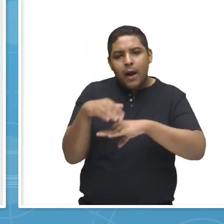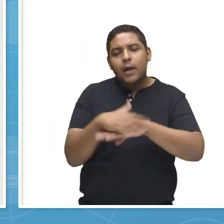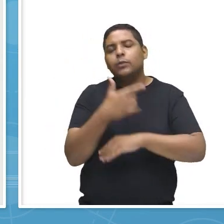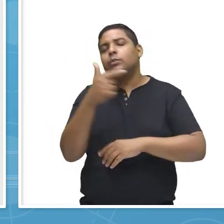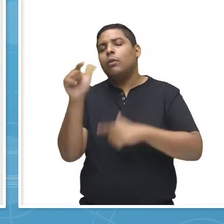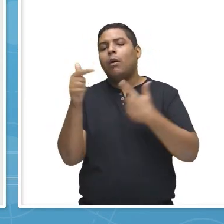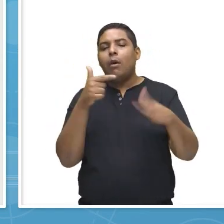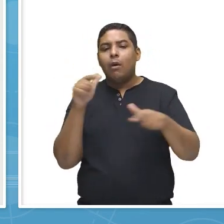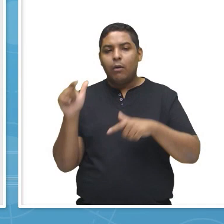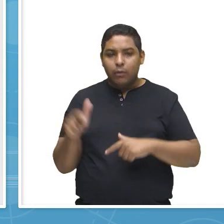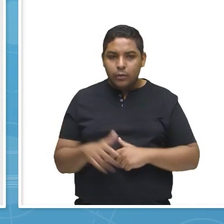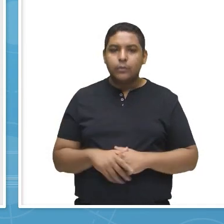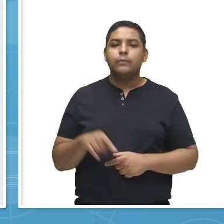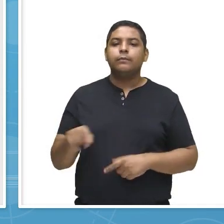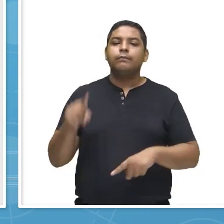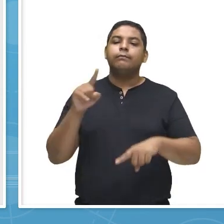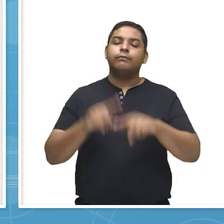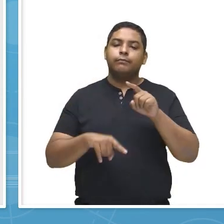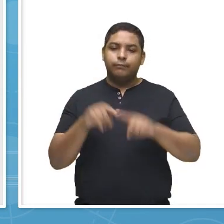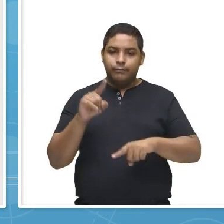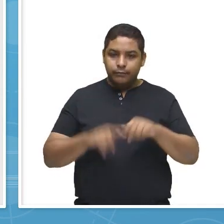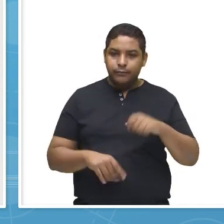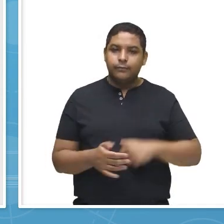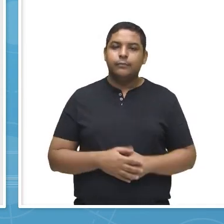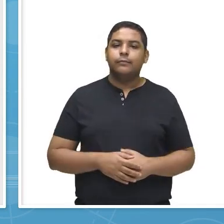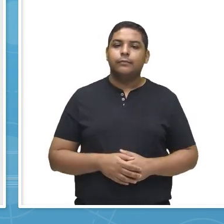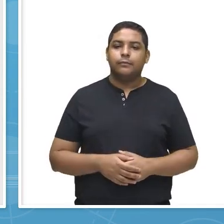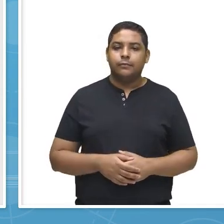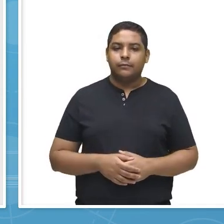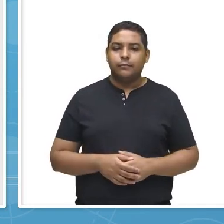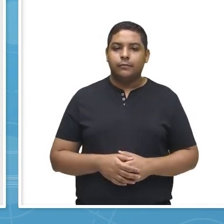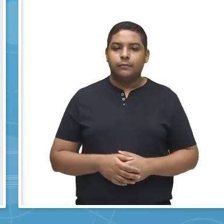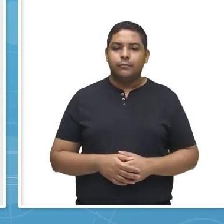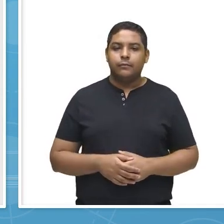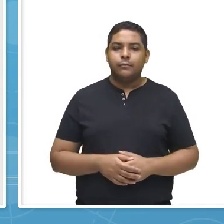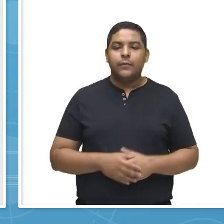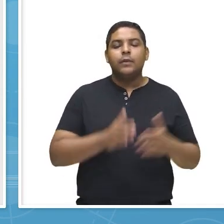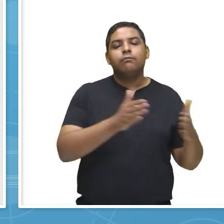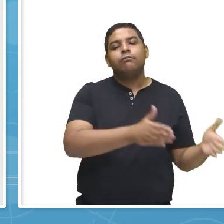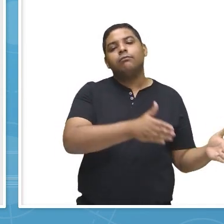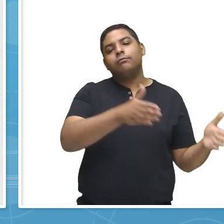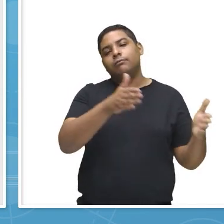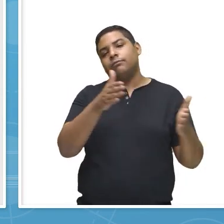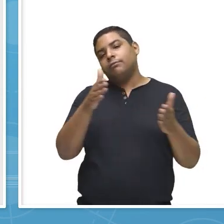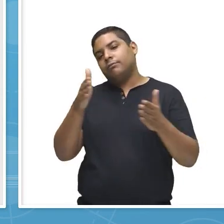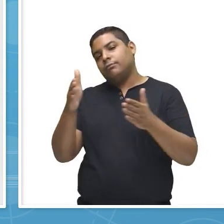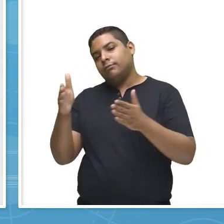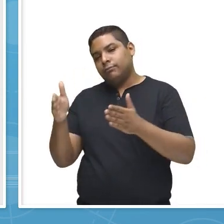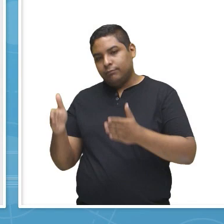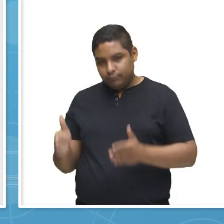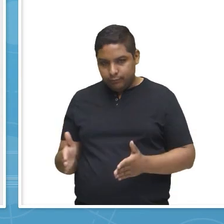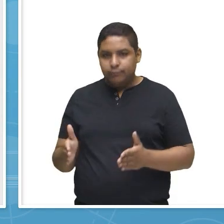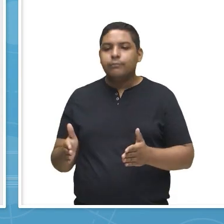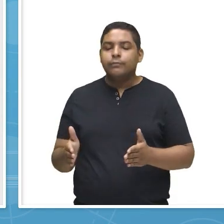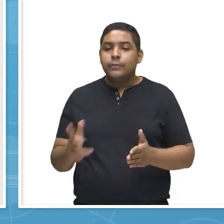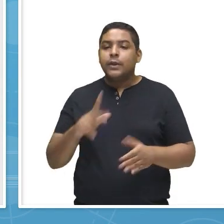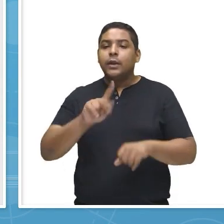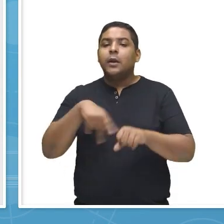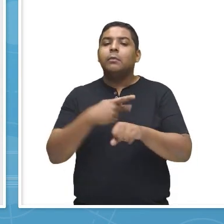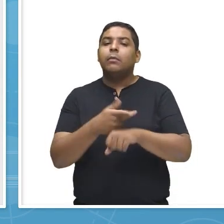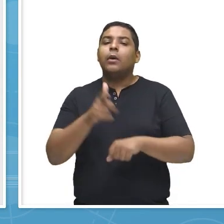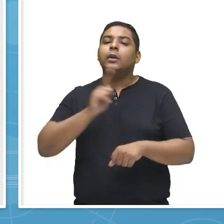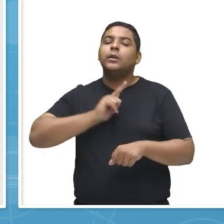Os artesãos, então, tinham esse modo de trabalho. Posteriormente, essa fase do